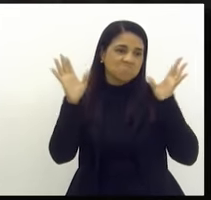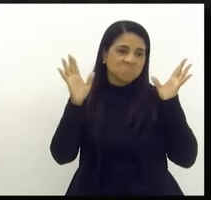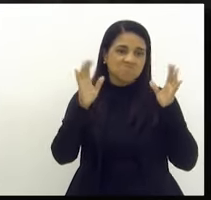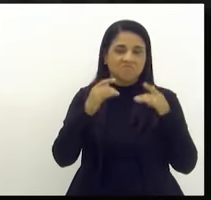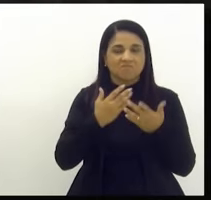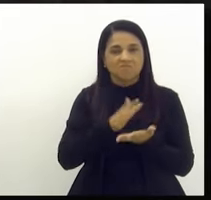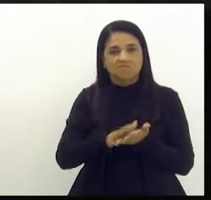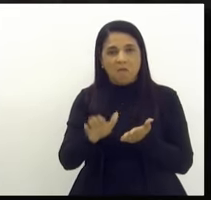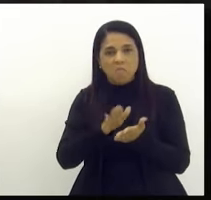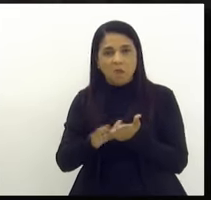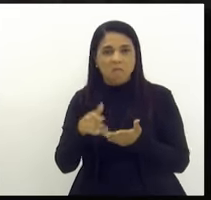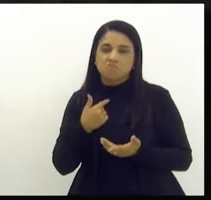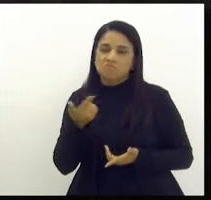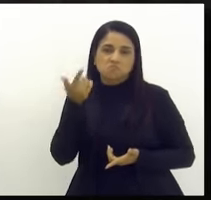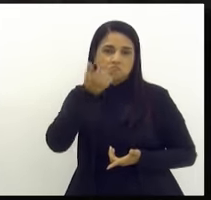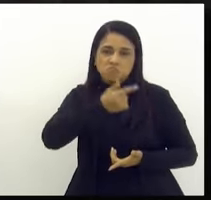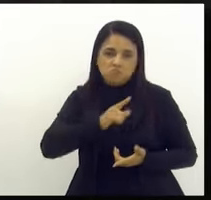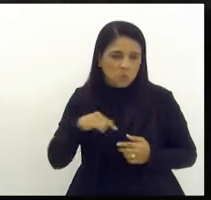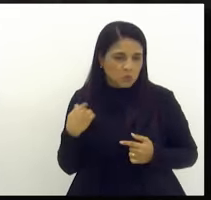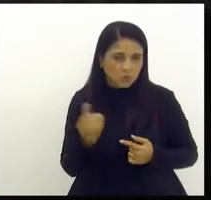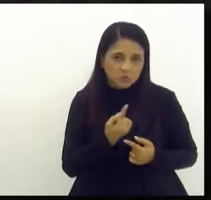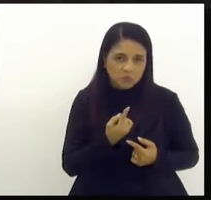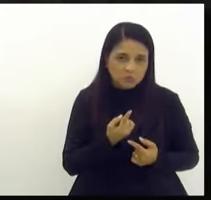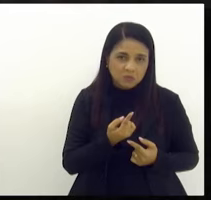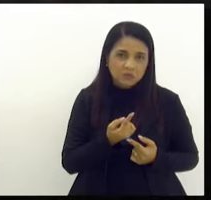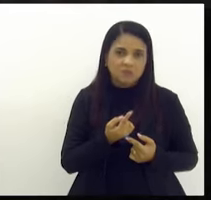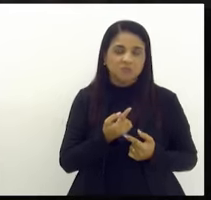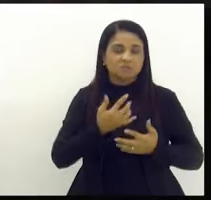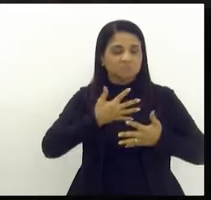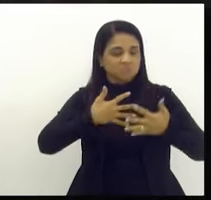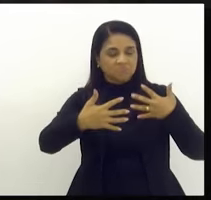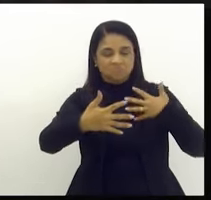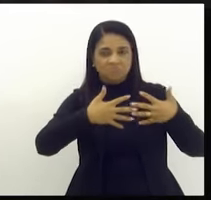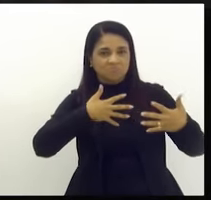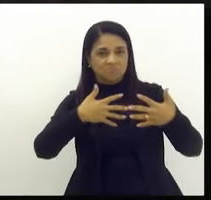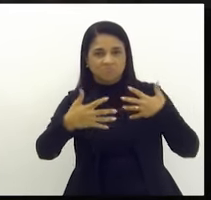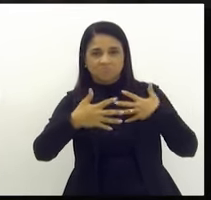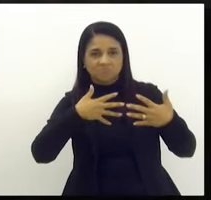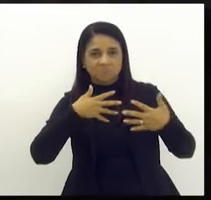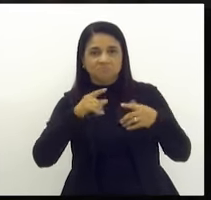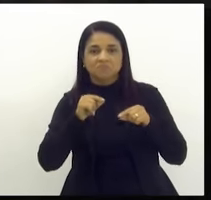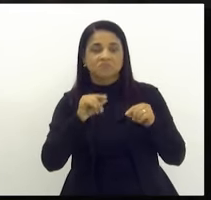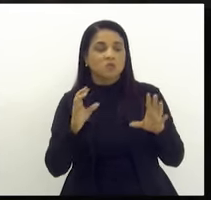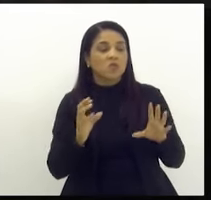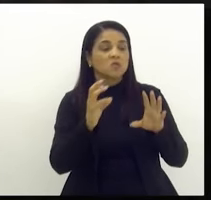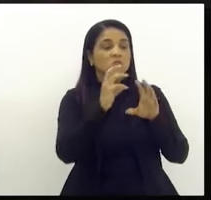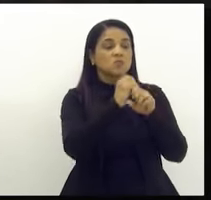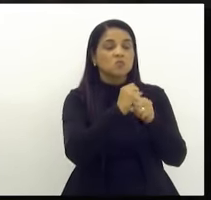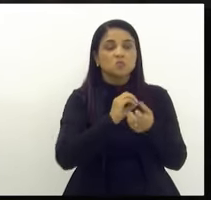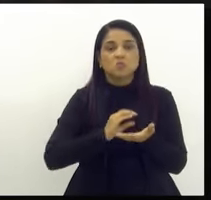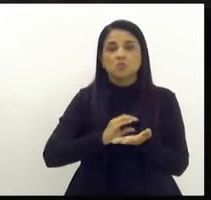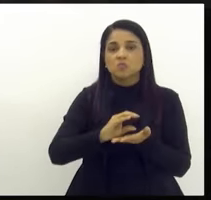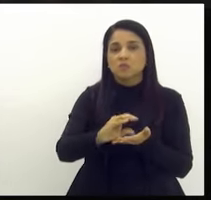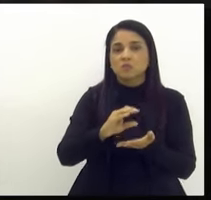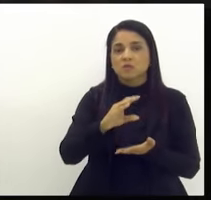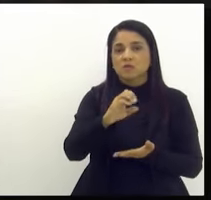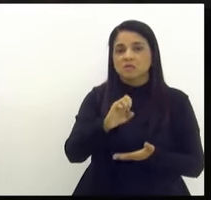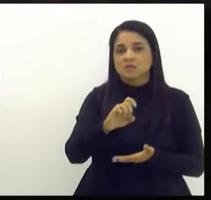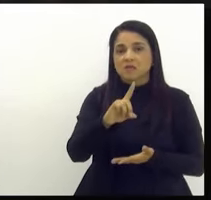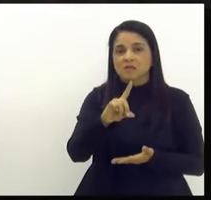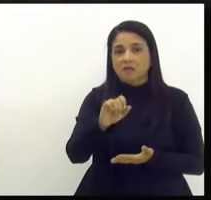conseguiu trazer todo um uma transparência da desses recursos para que a